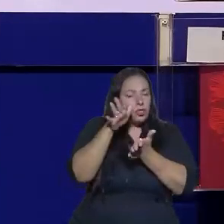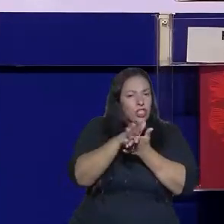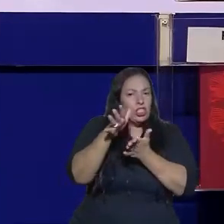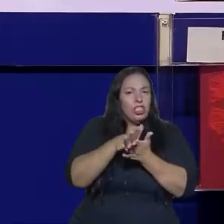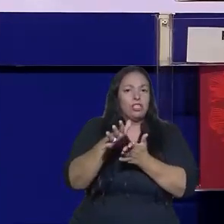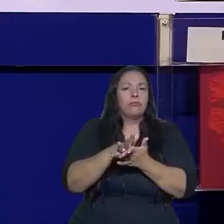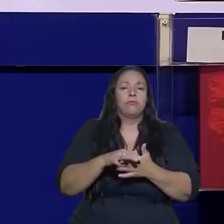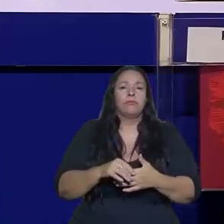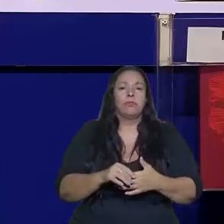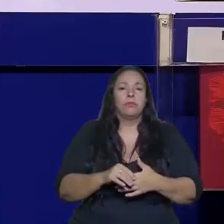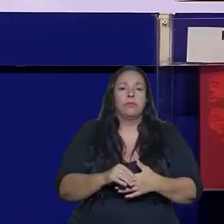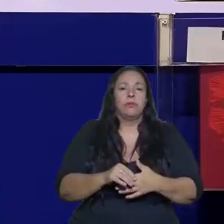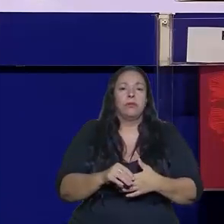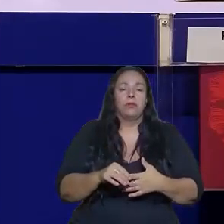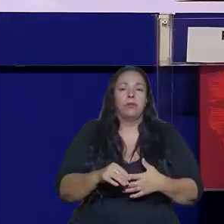daquela